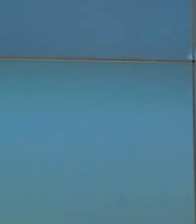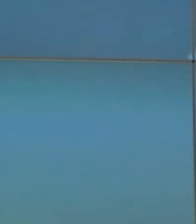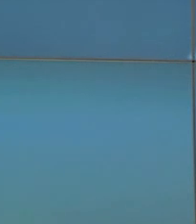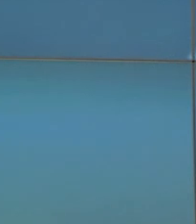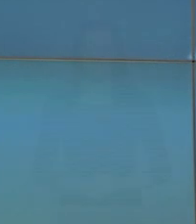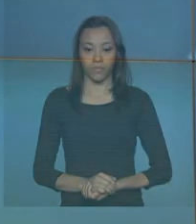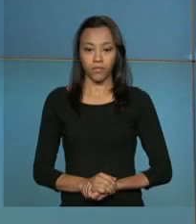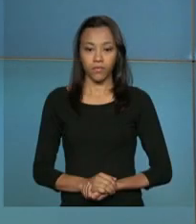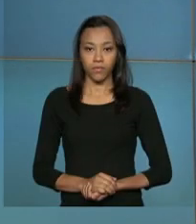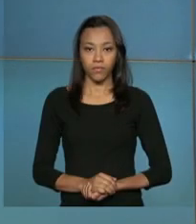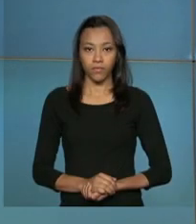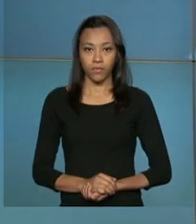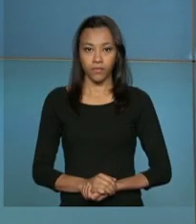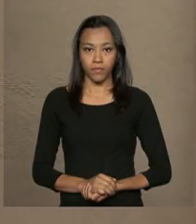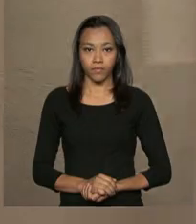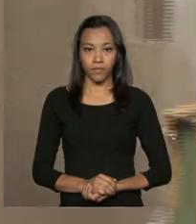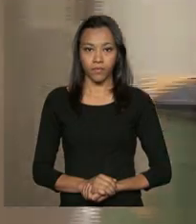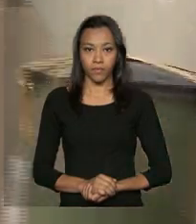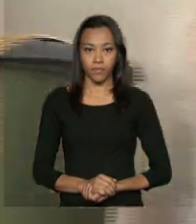Vida.